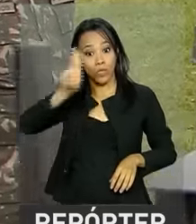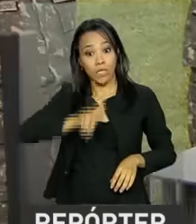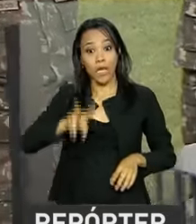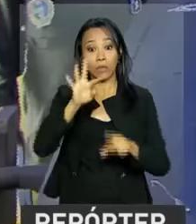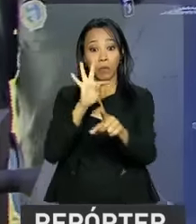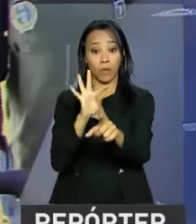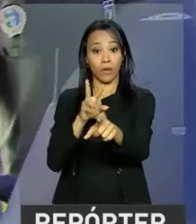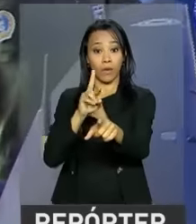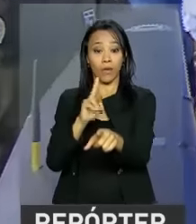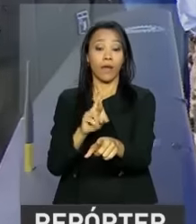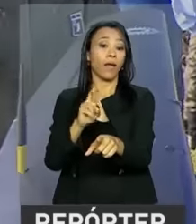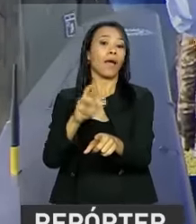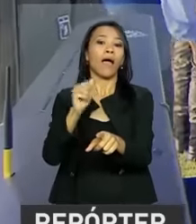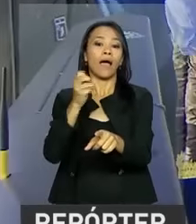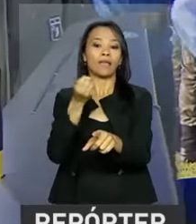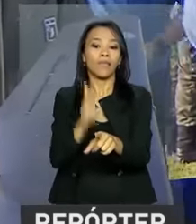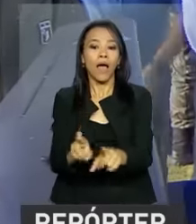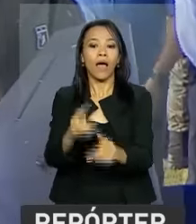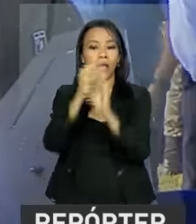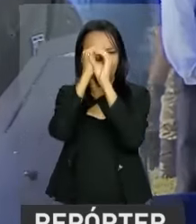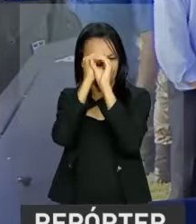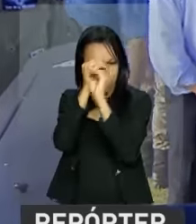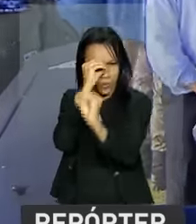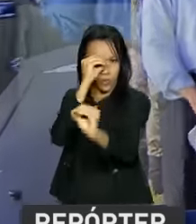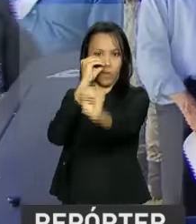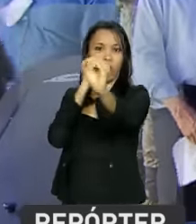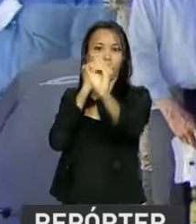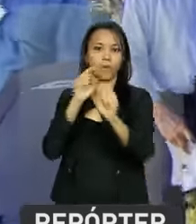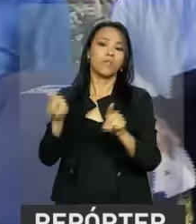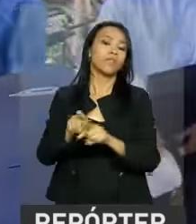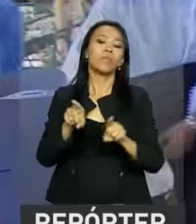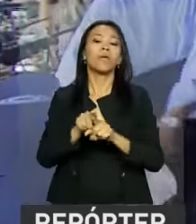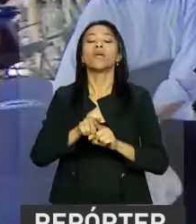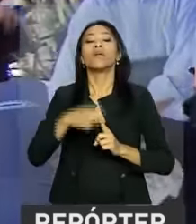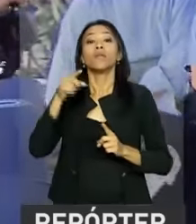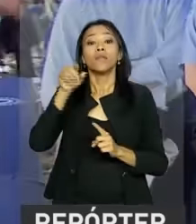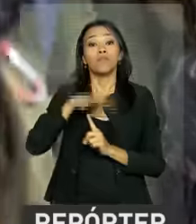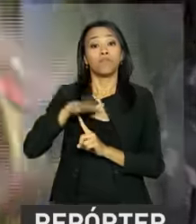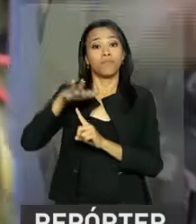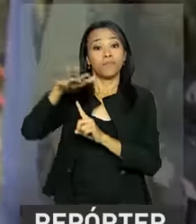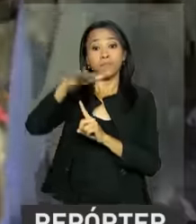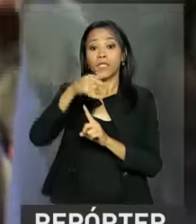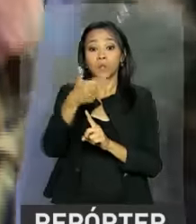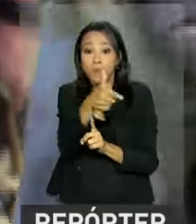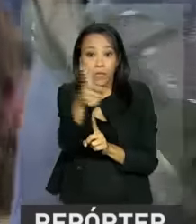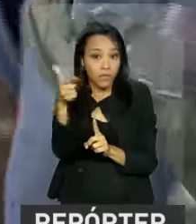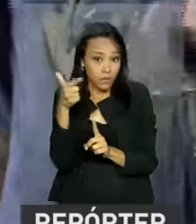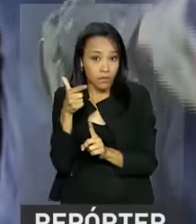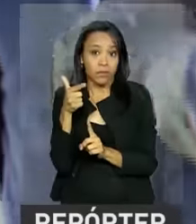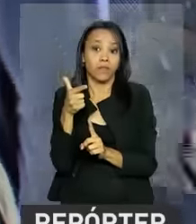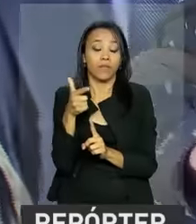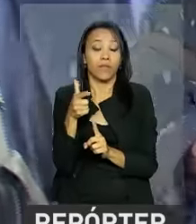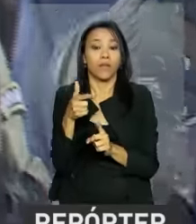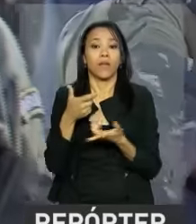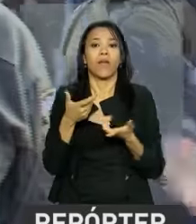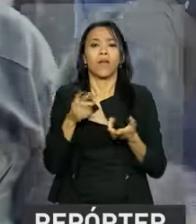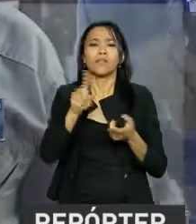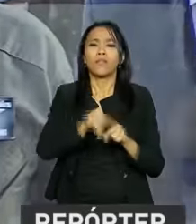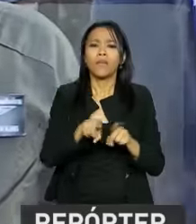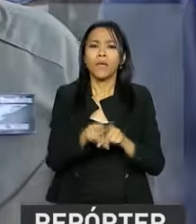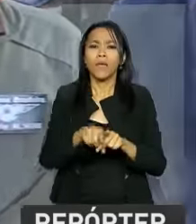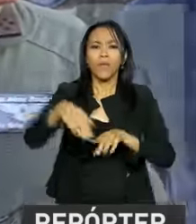móveis binóculos de alto alcance e veículos aéreos tripul até mesmo as operações em